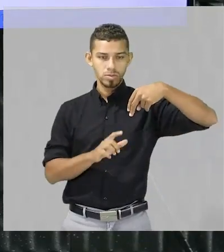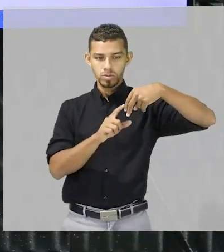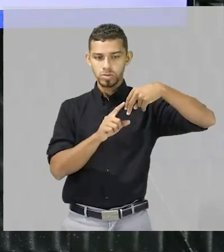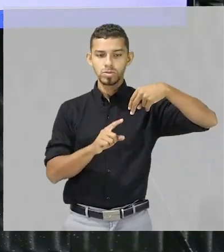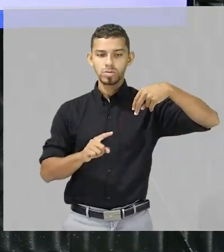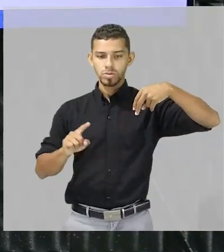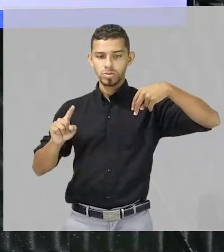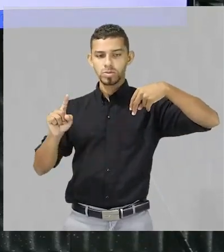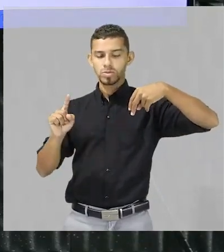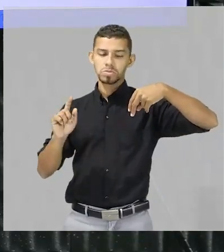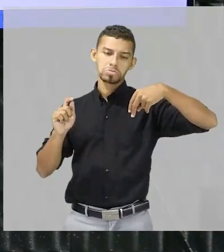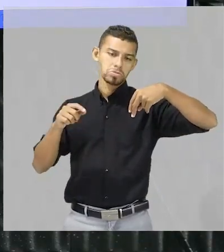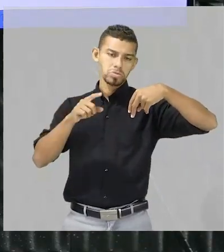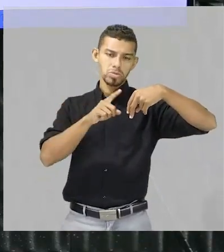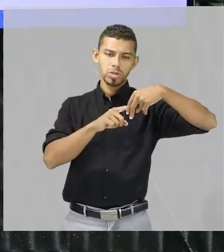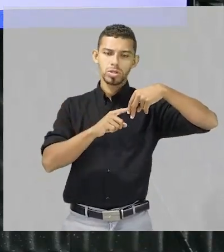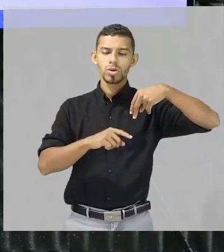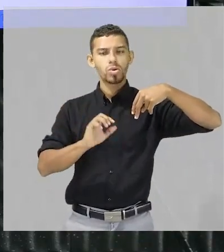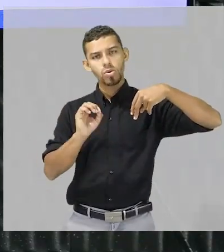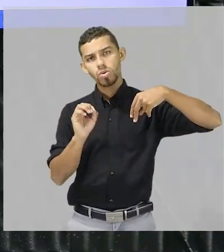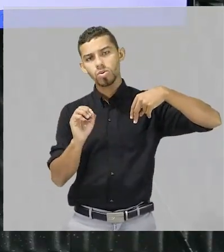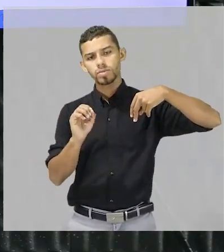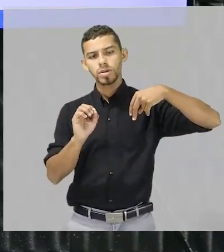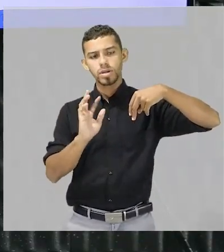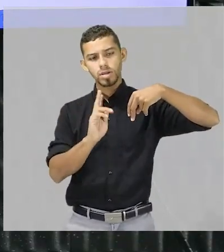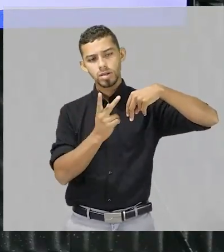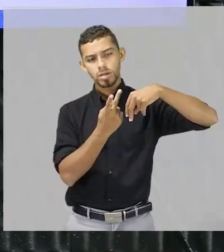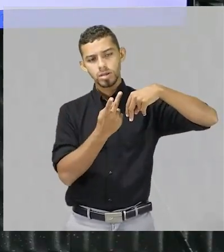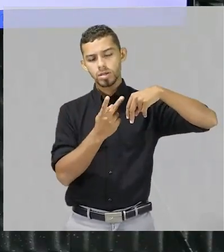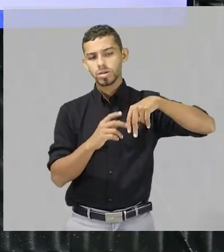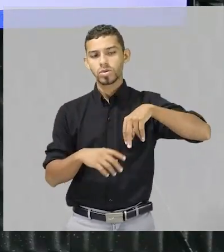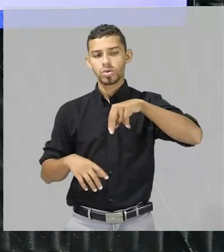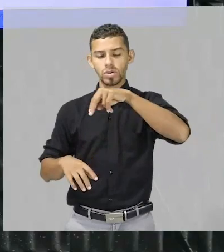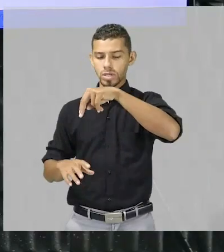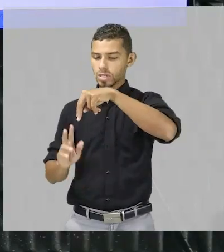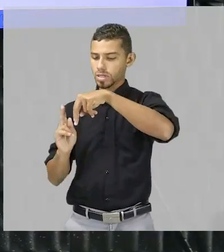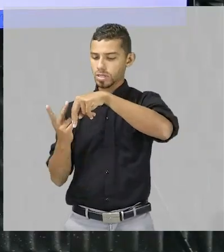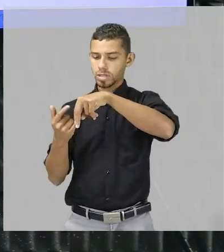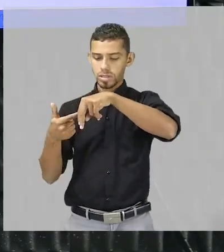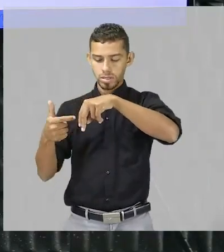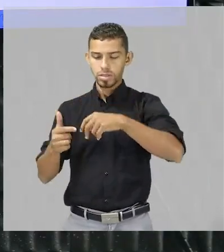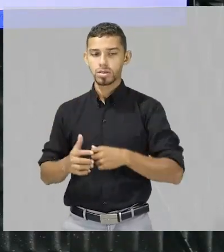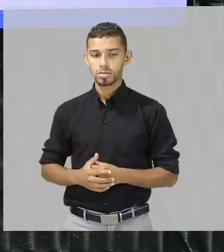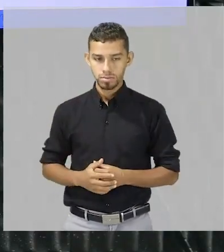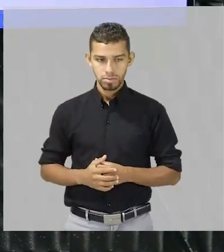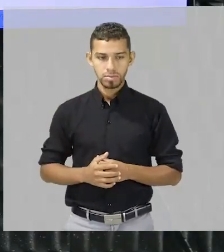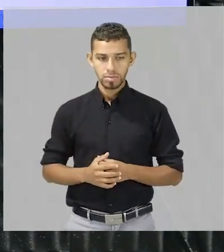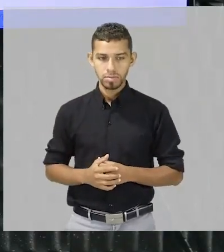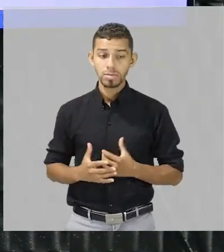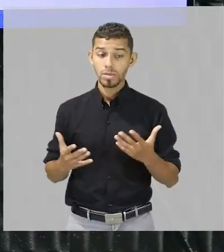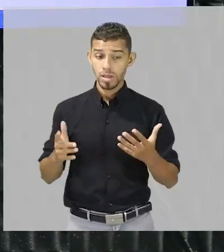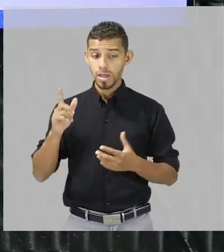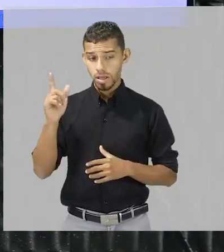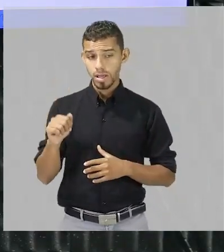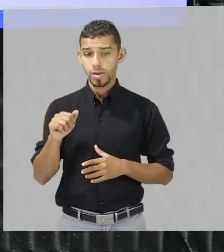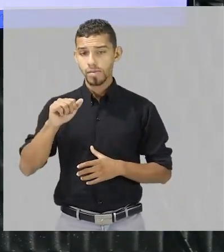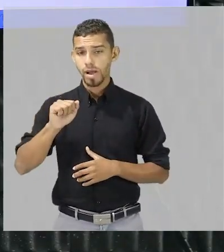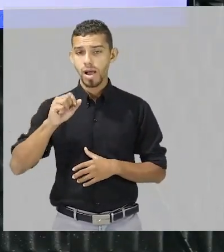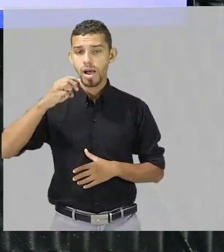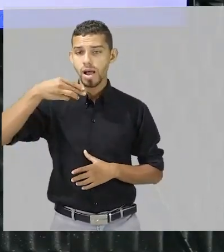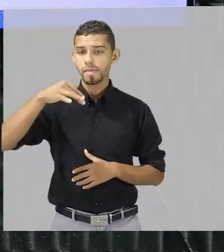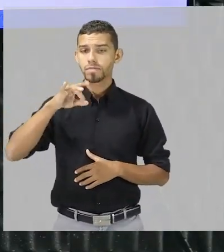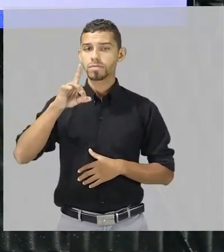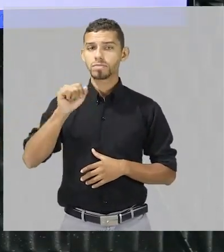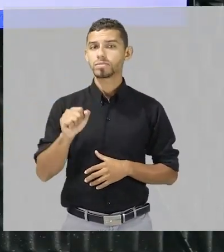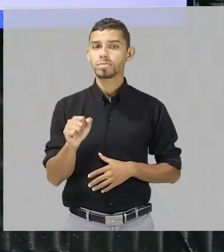um nitrogênio, pode ser nitrogênio, NH ou NH2, beleza? Então essa é uma amida. E essa